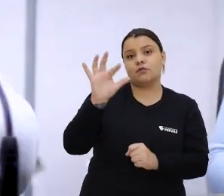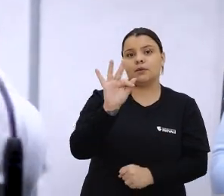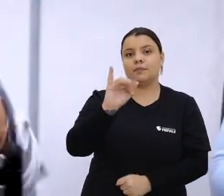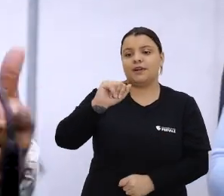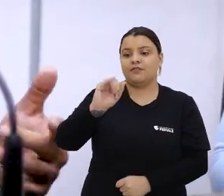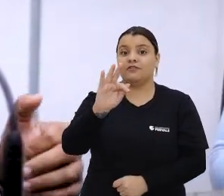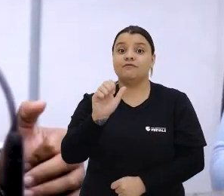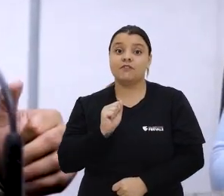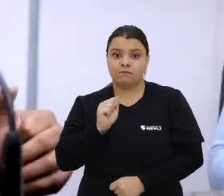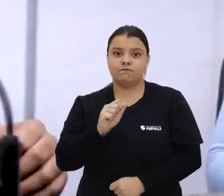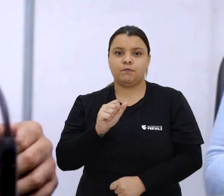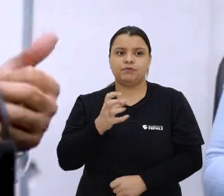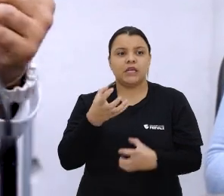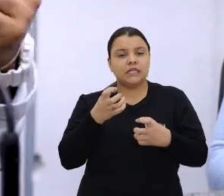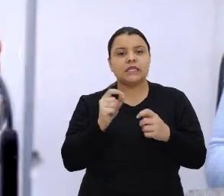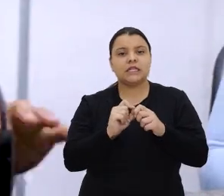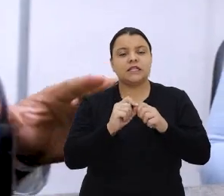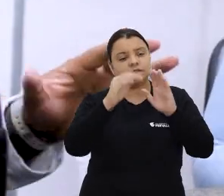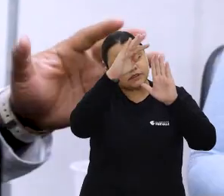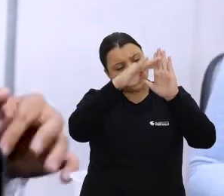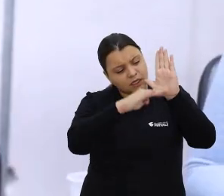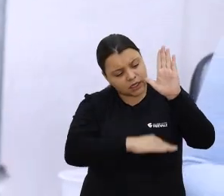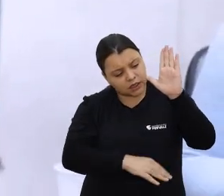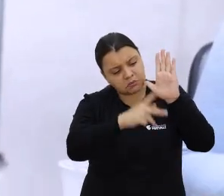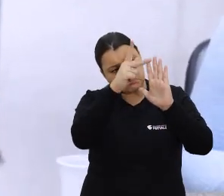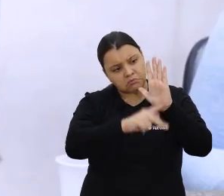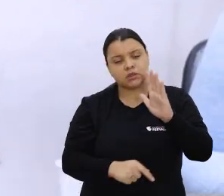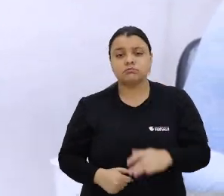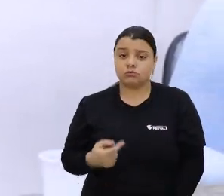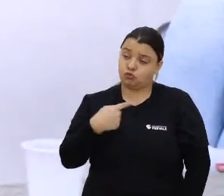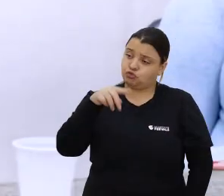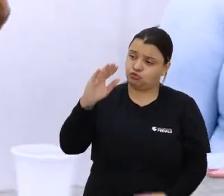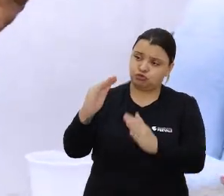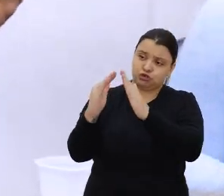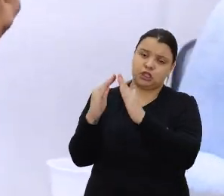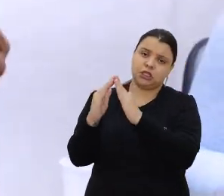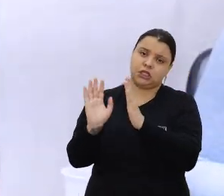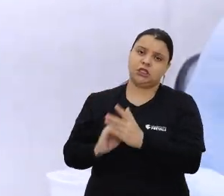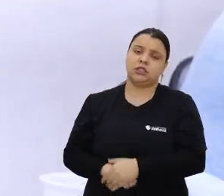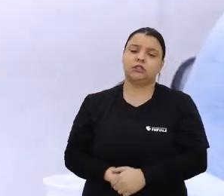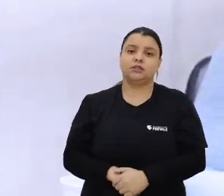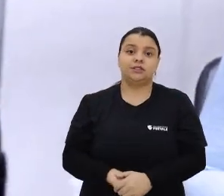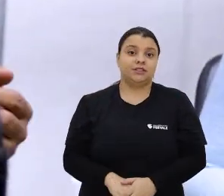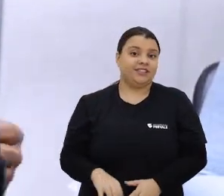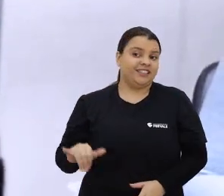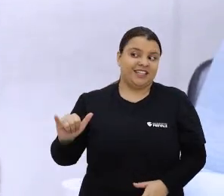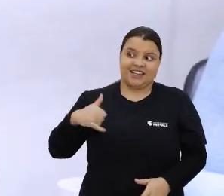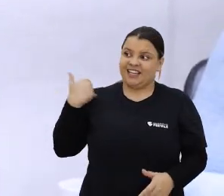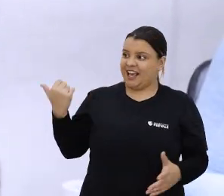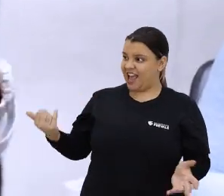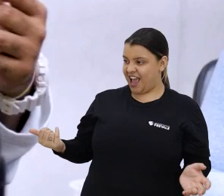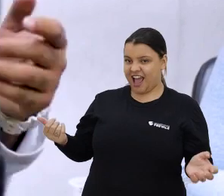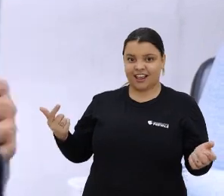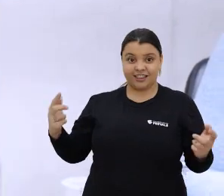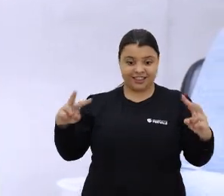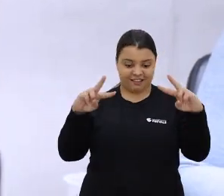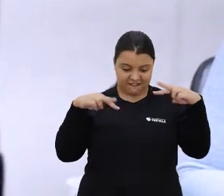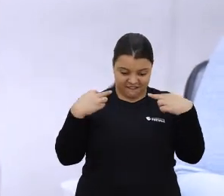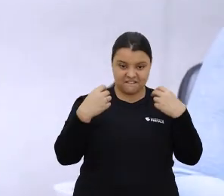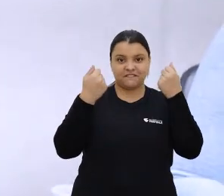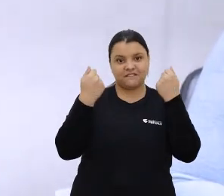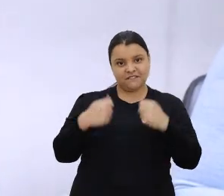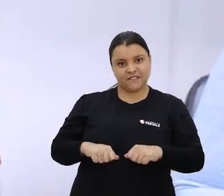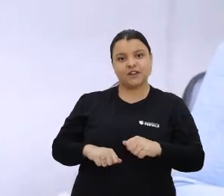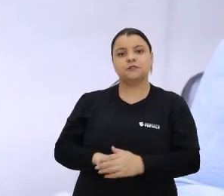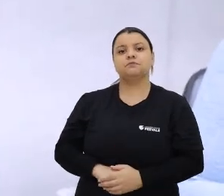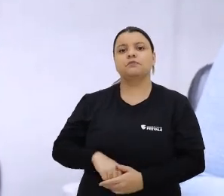queria fazer um plano de carreira comigo. E eu fui até a casa dele, né? Pô, o cara tá me vendo um potencial, então eu vou lá